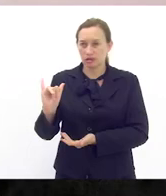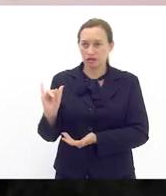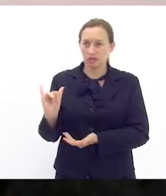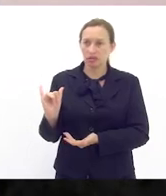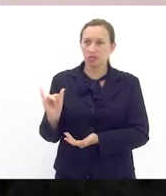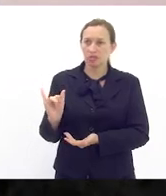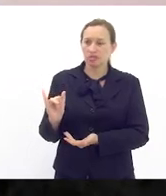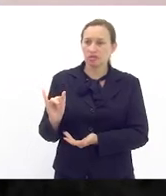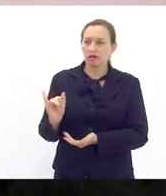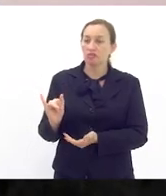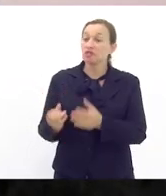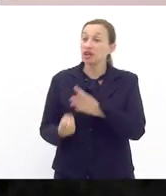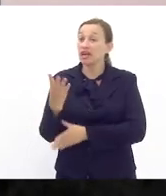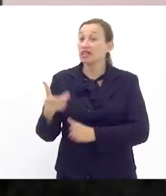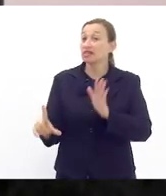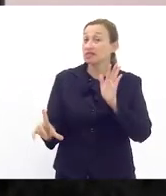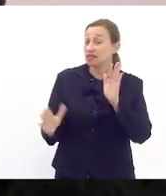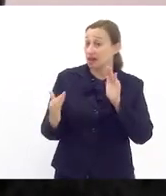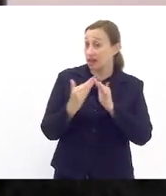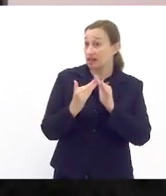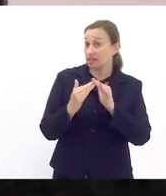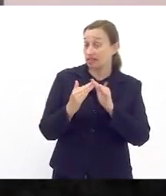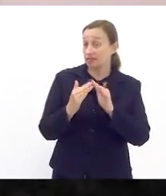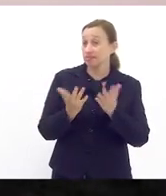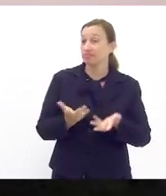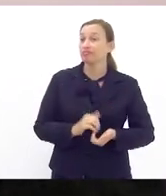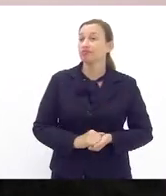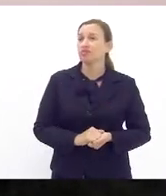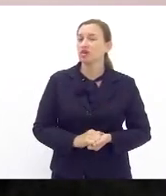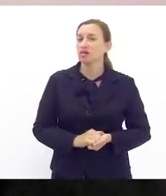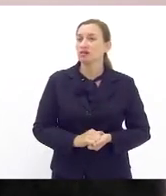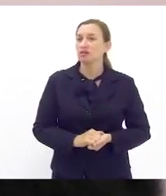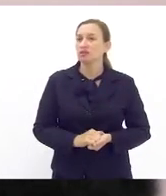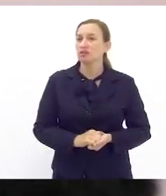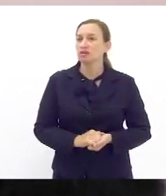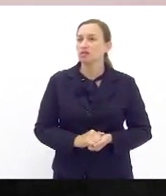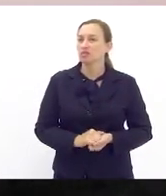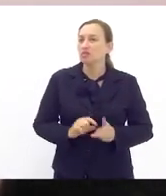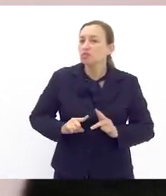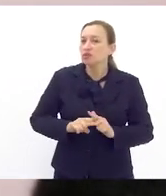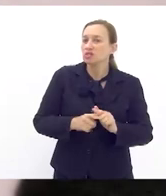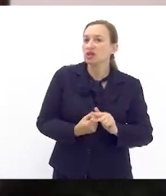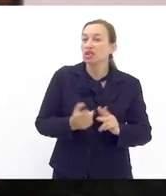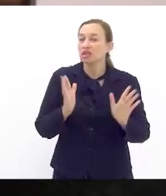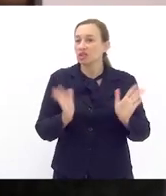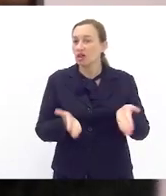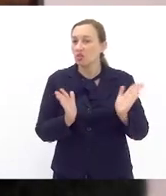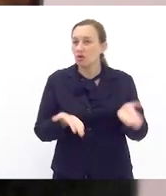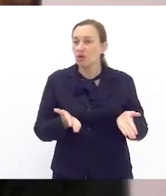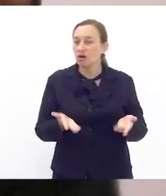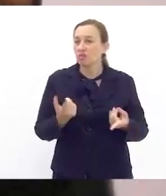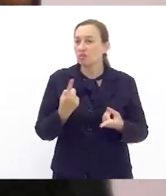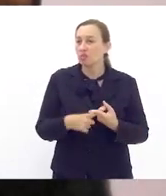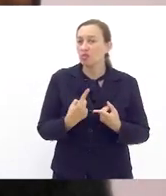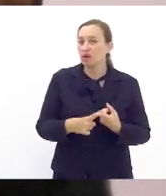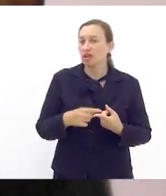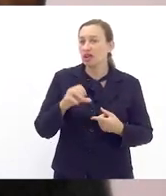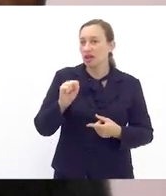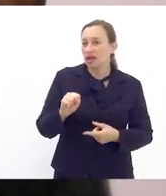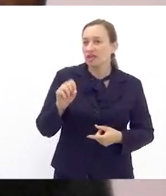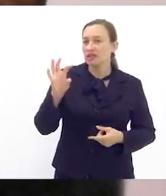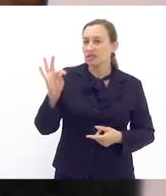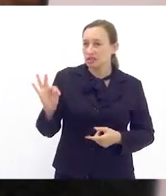estabelecida por essa casa e nisso foi alterada agora recentemente porque não é STJ